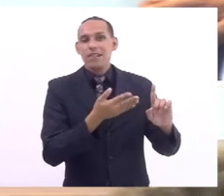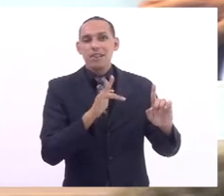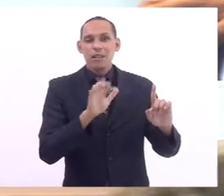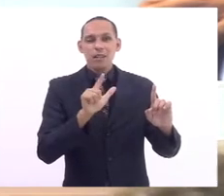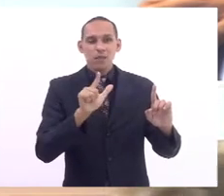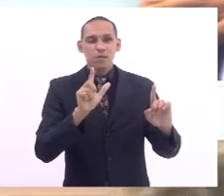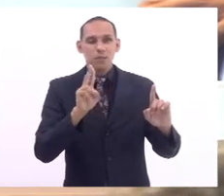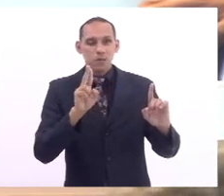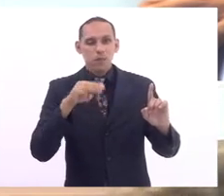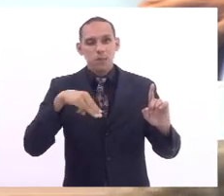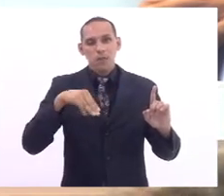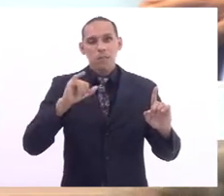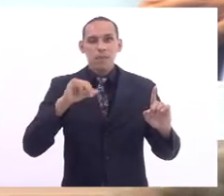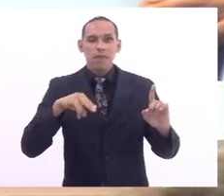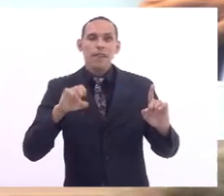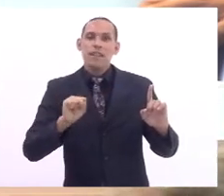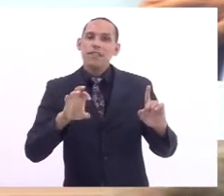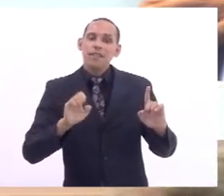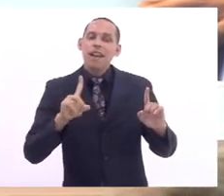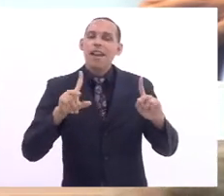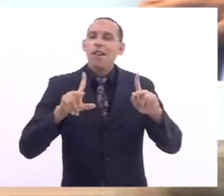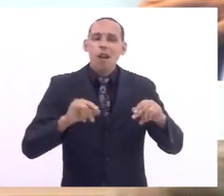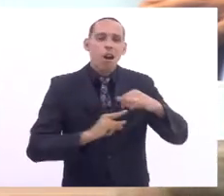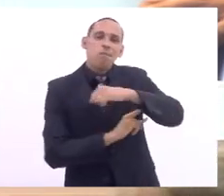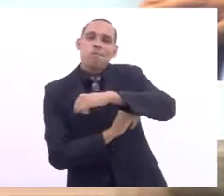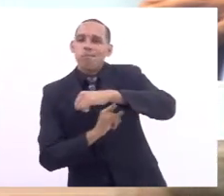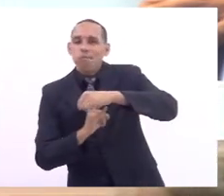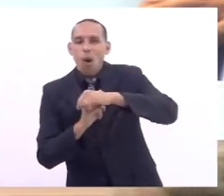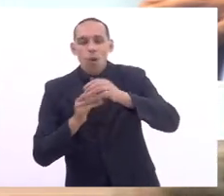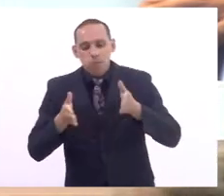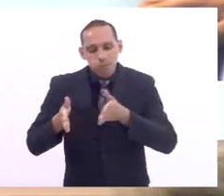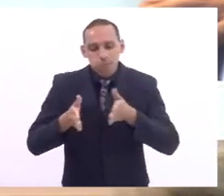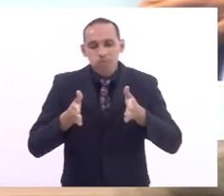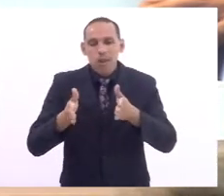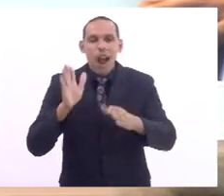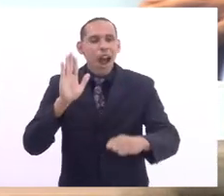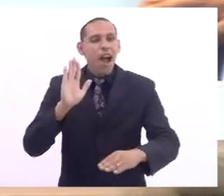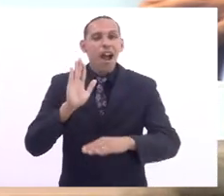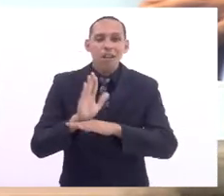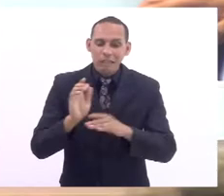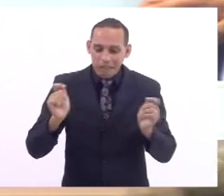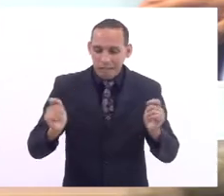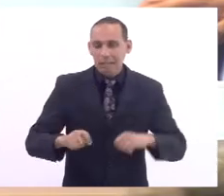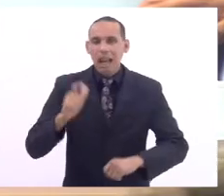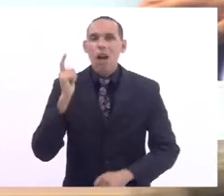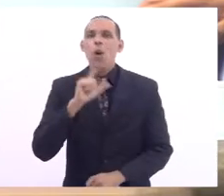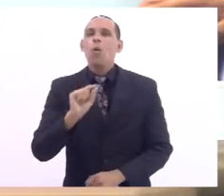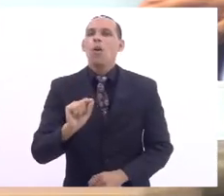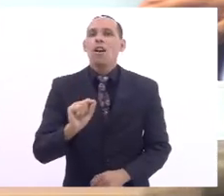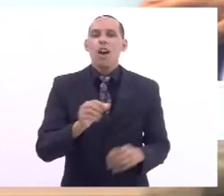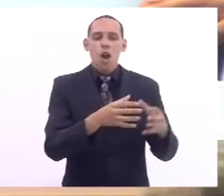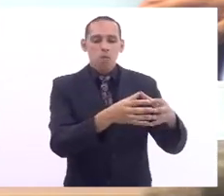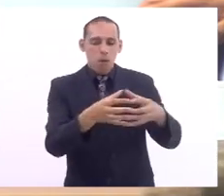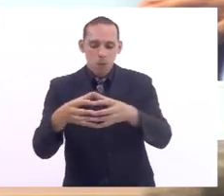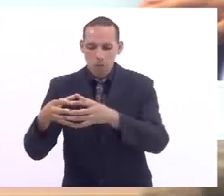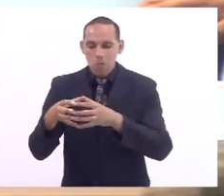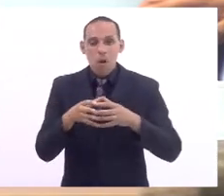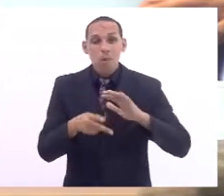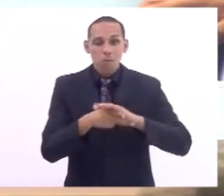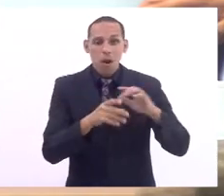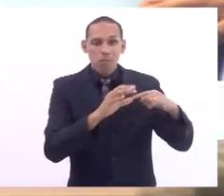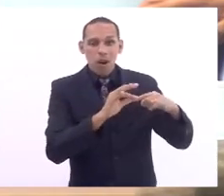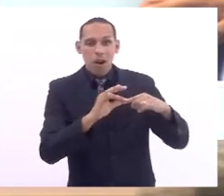de se construir Como ponte' como o caminho que possibilita é que grupos e coletivos de